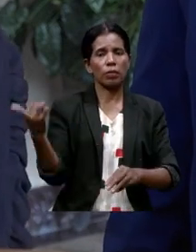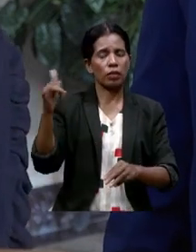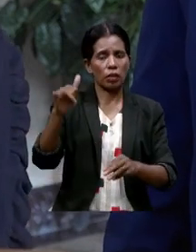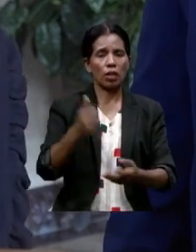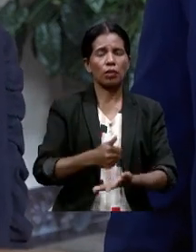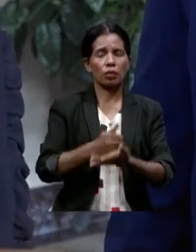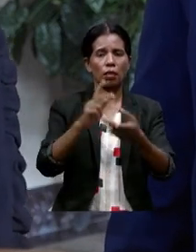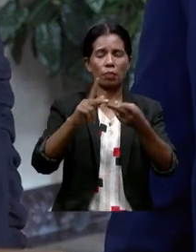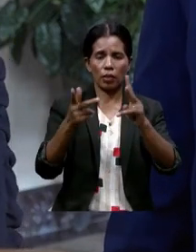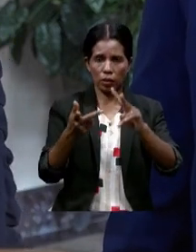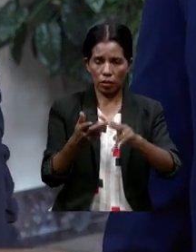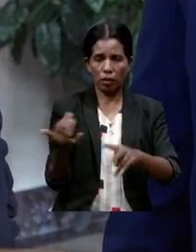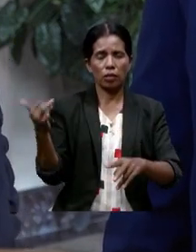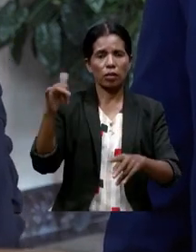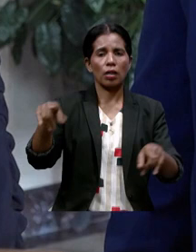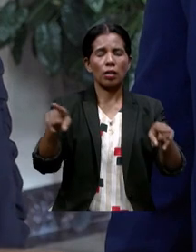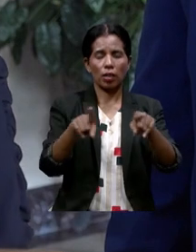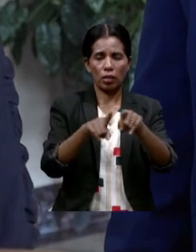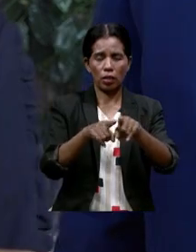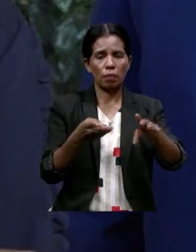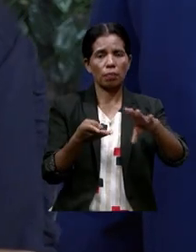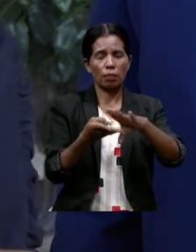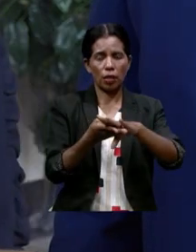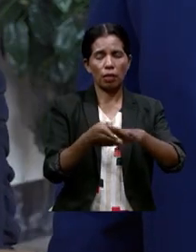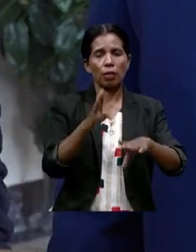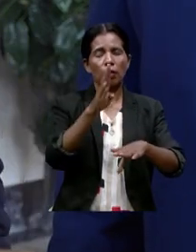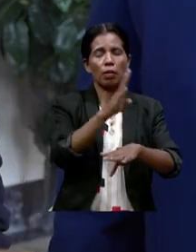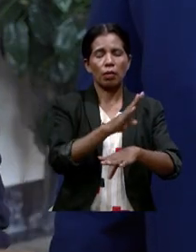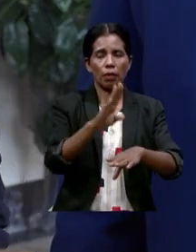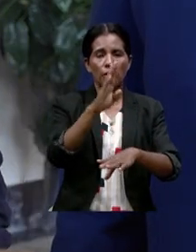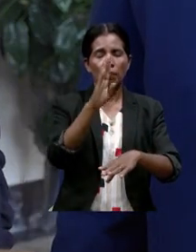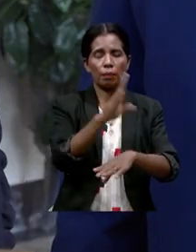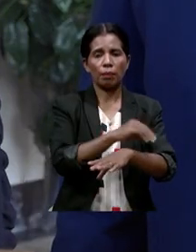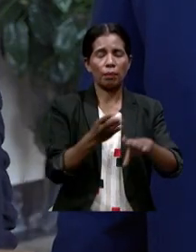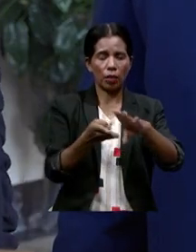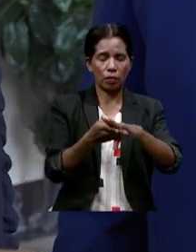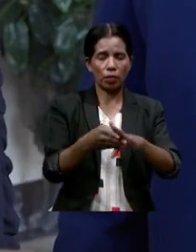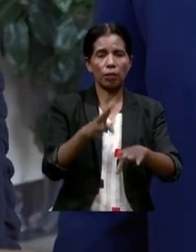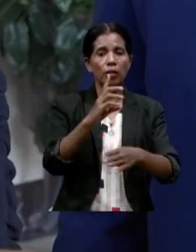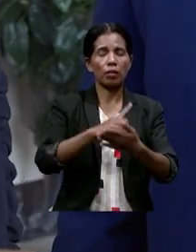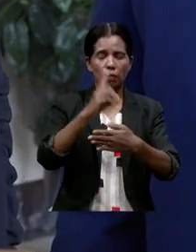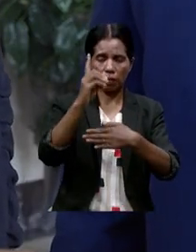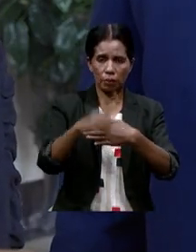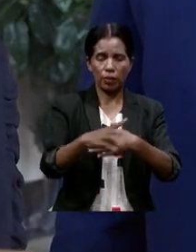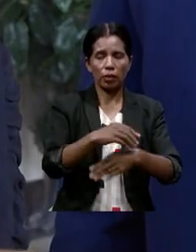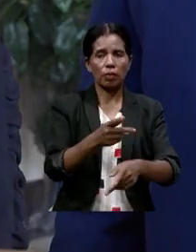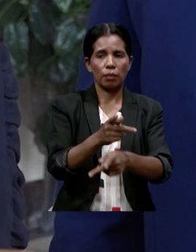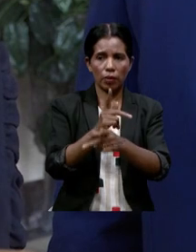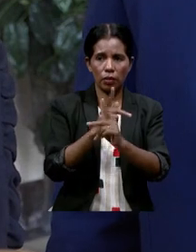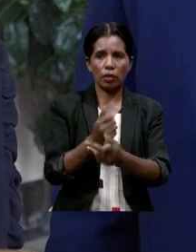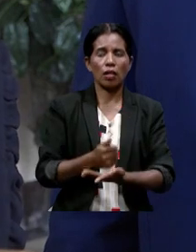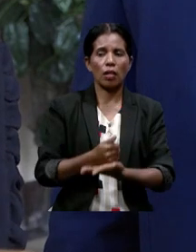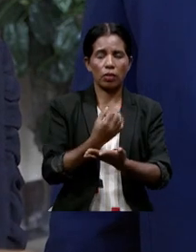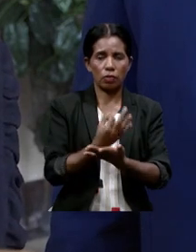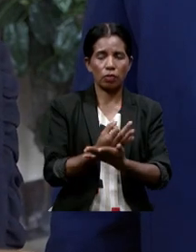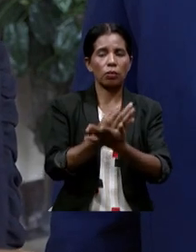russo parceiro adicional, Hanesan Banco de Desenvolvimento Asiático, no Banco Mundial, nebe ihe empréstimo ho de apoio